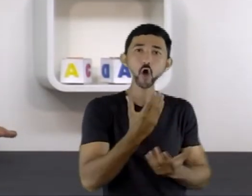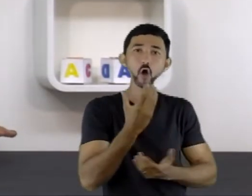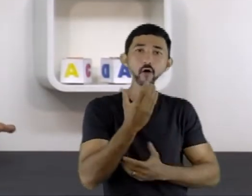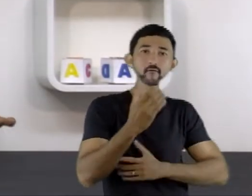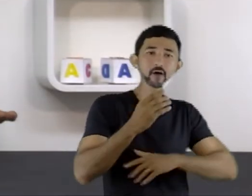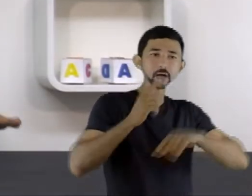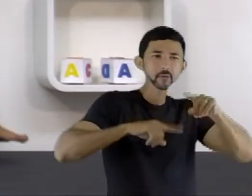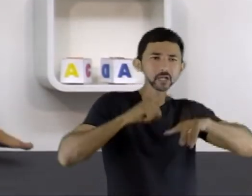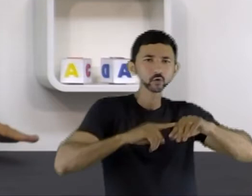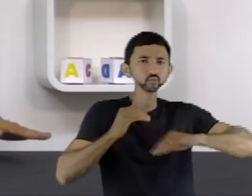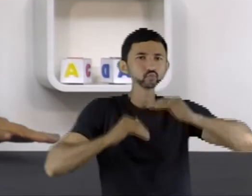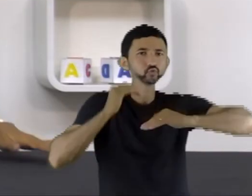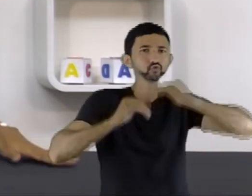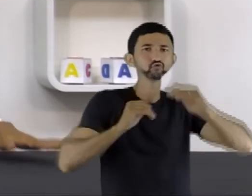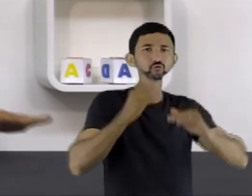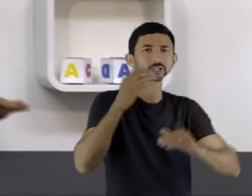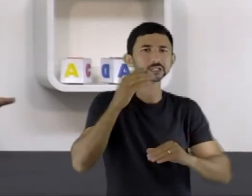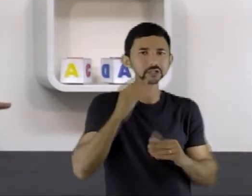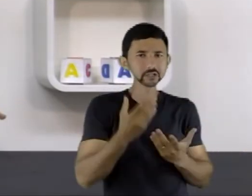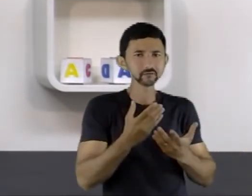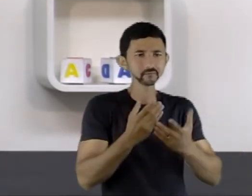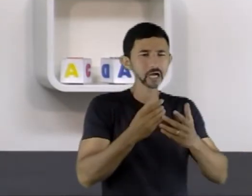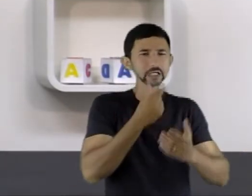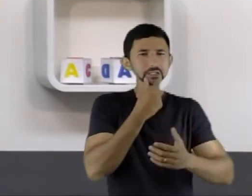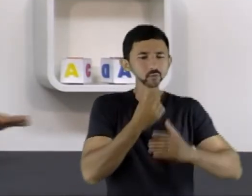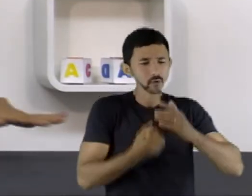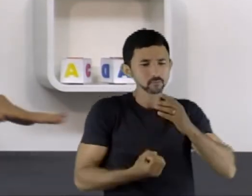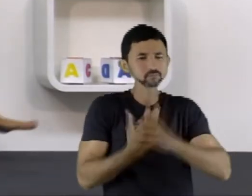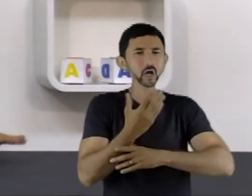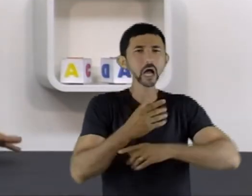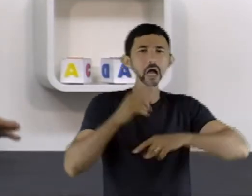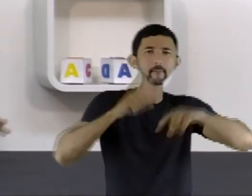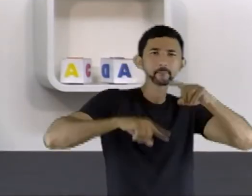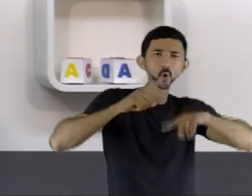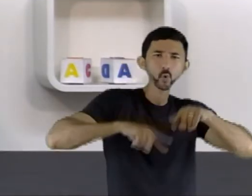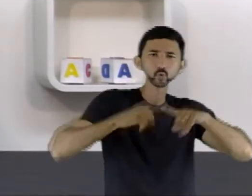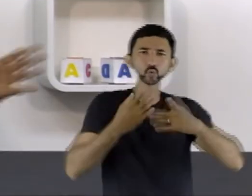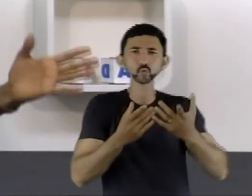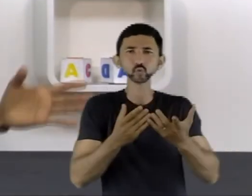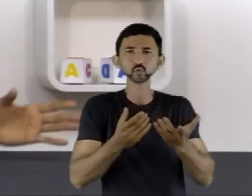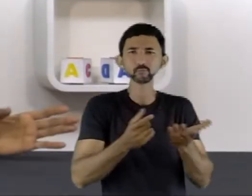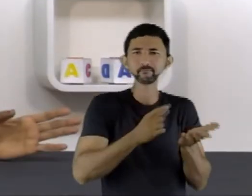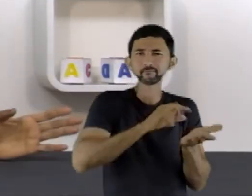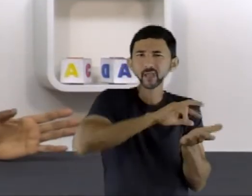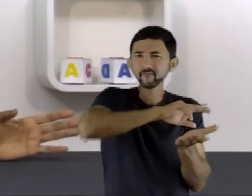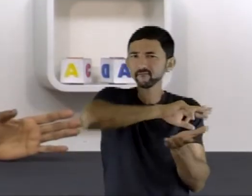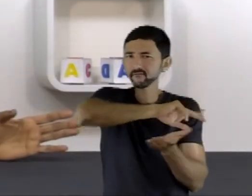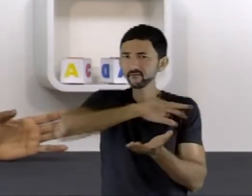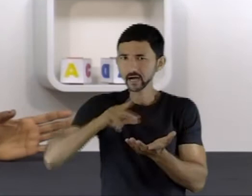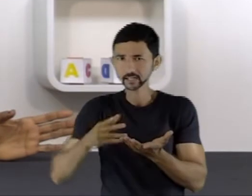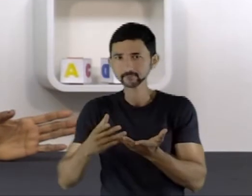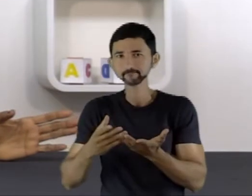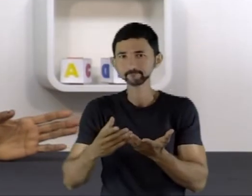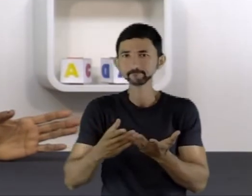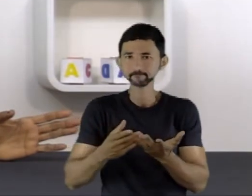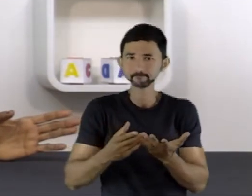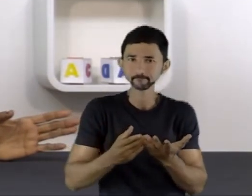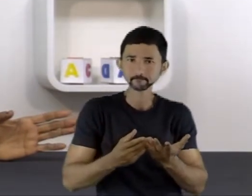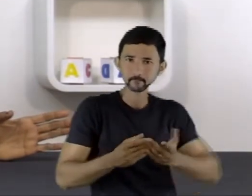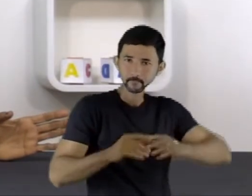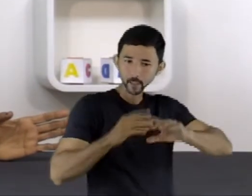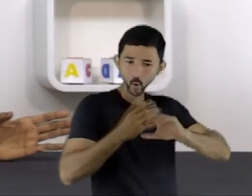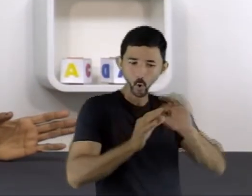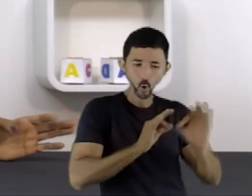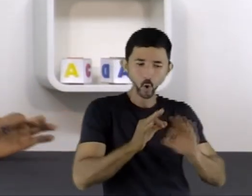a produzir muitos produtos, produtos que não eram produzidos antes da Primeira